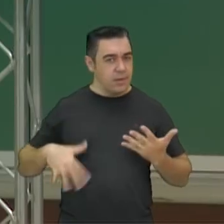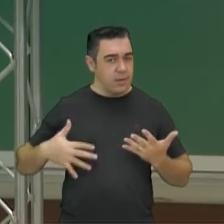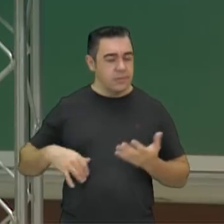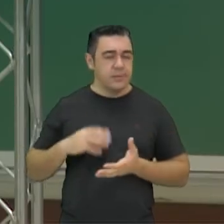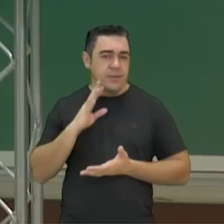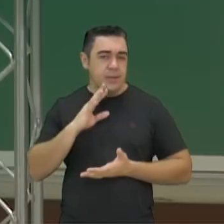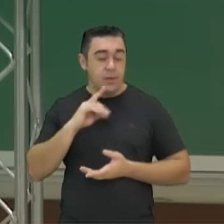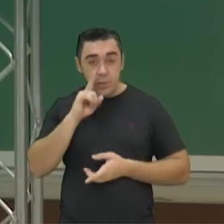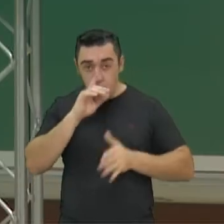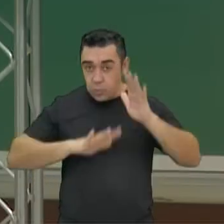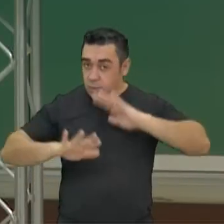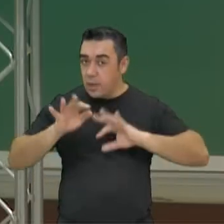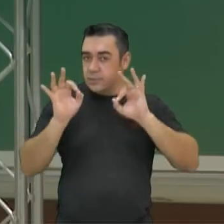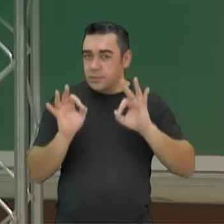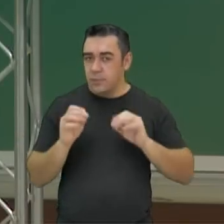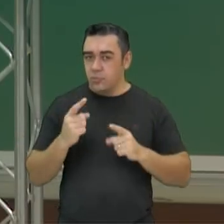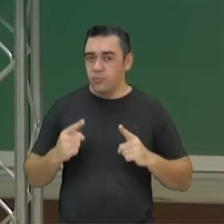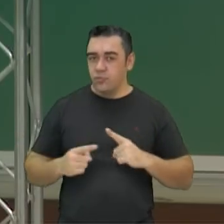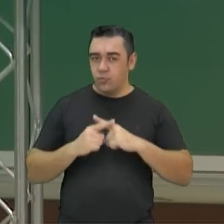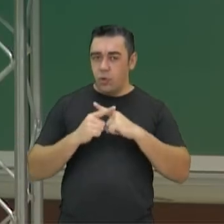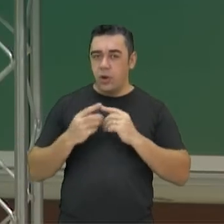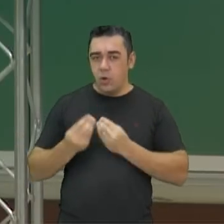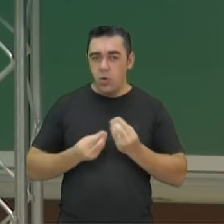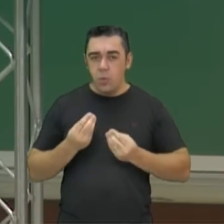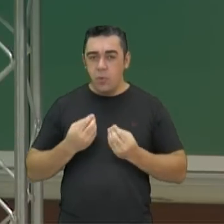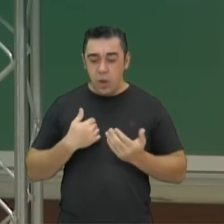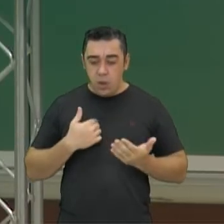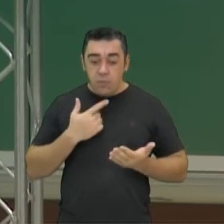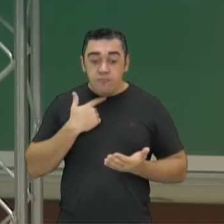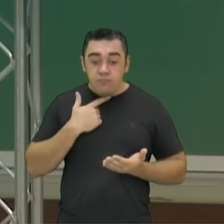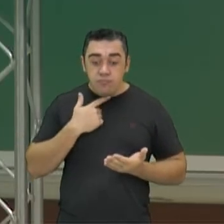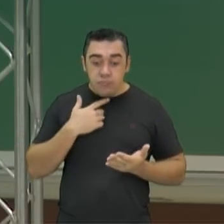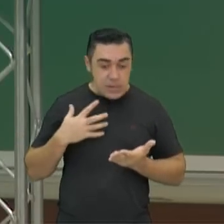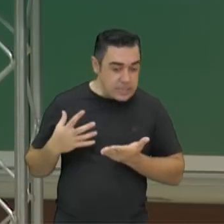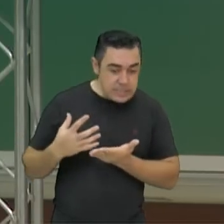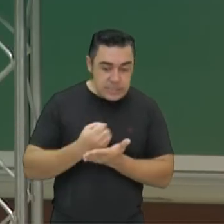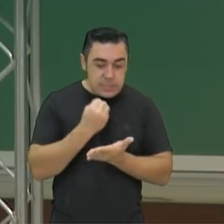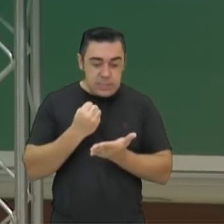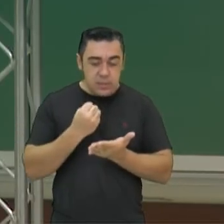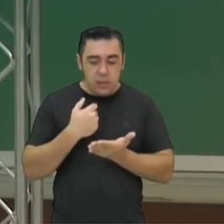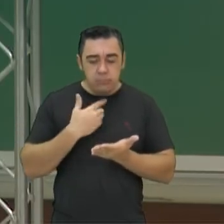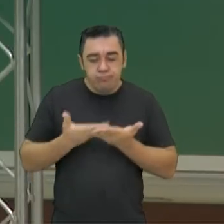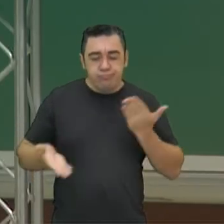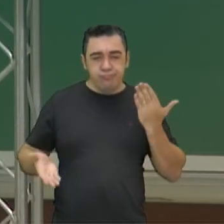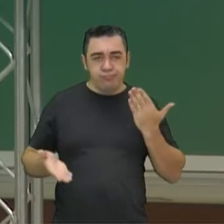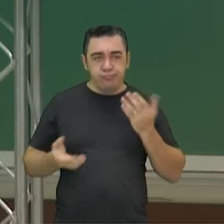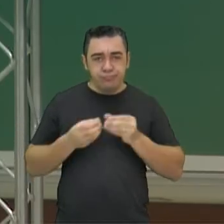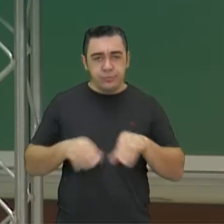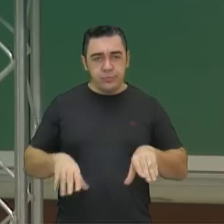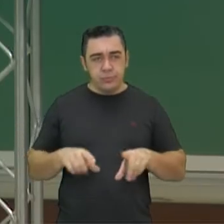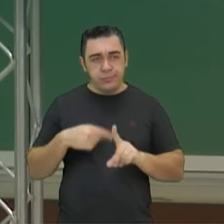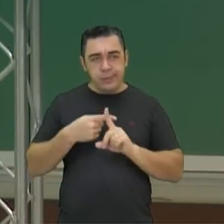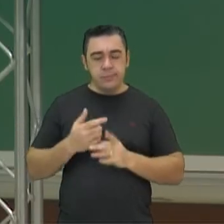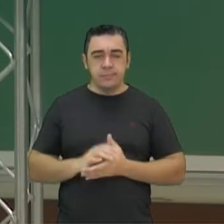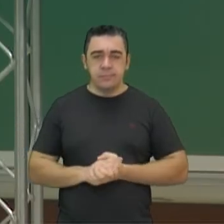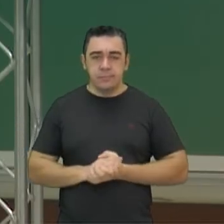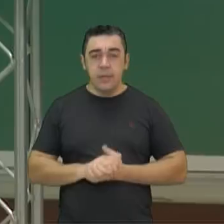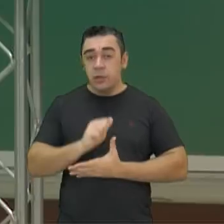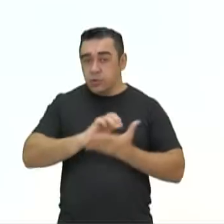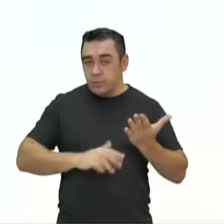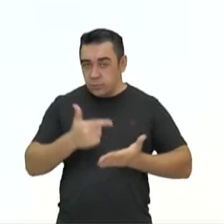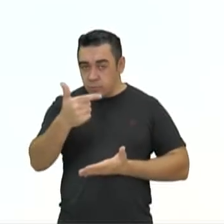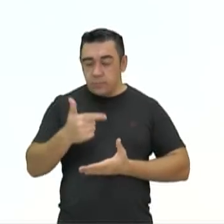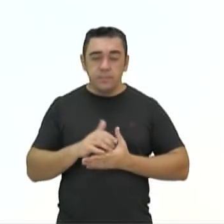cuidado para não ir muito afoito no jogo e acabar perdendo peça mais valiosa. Segunda